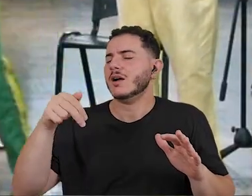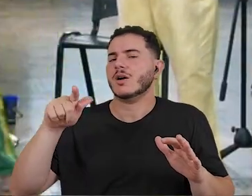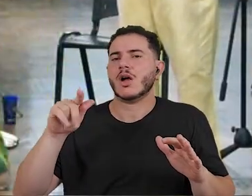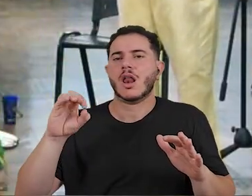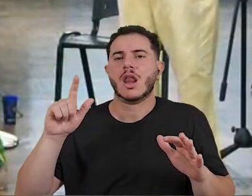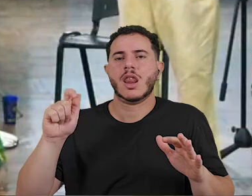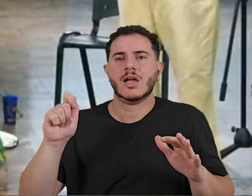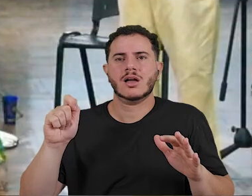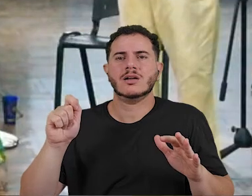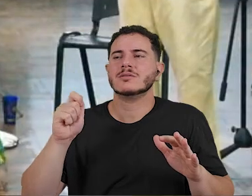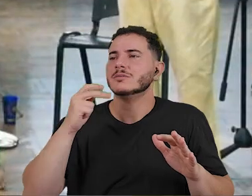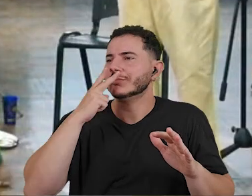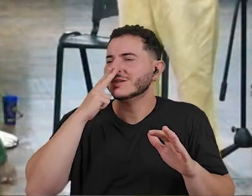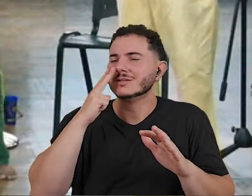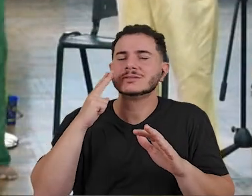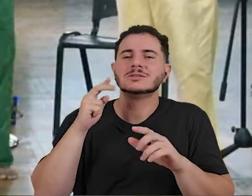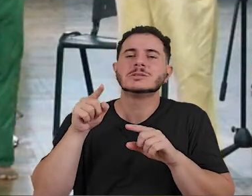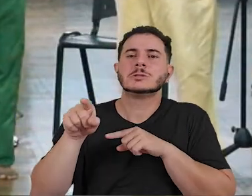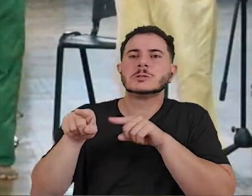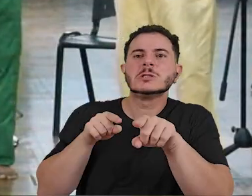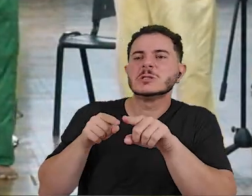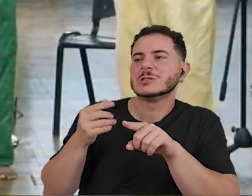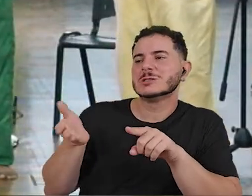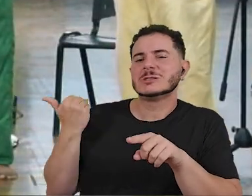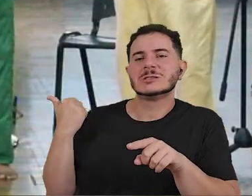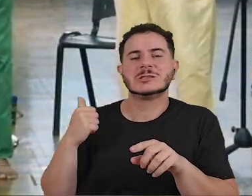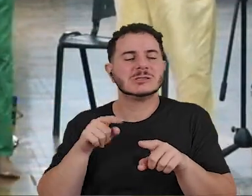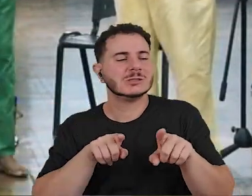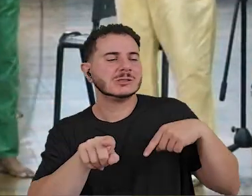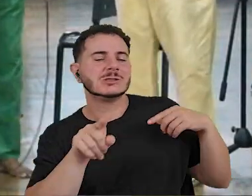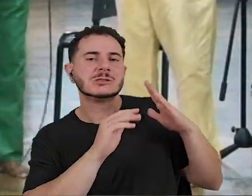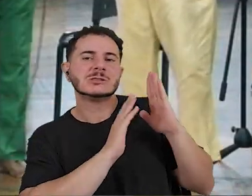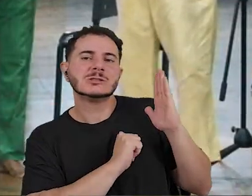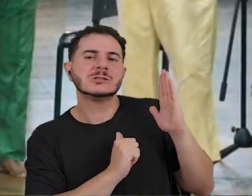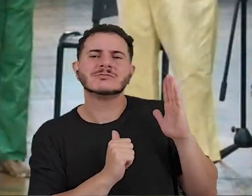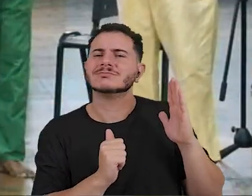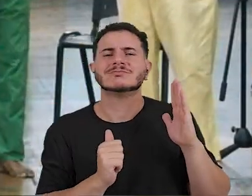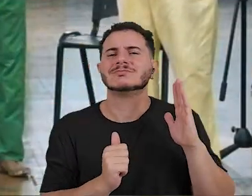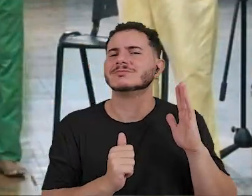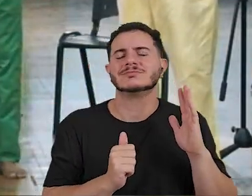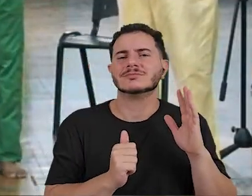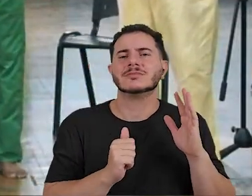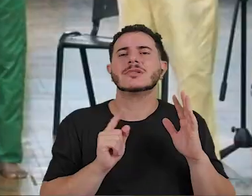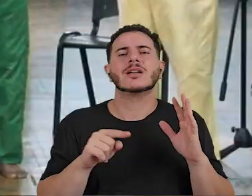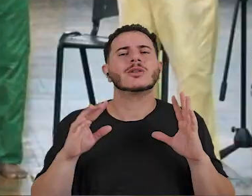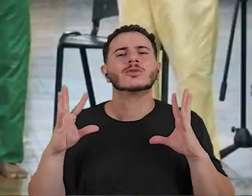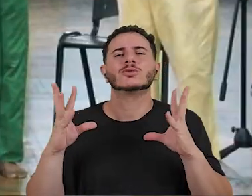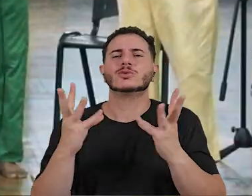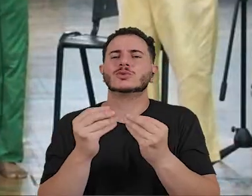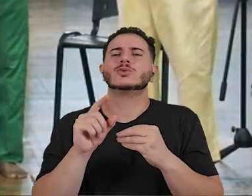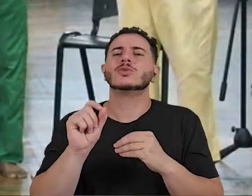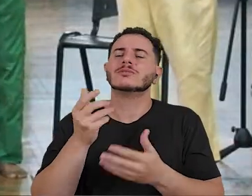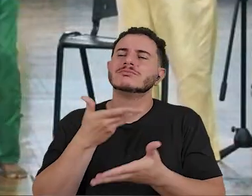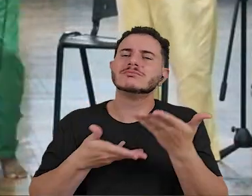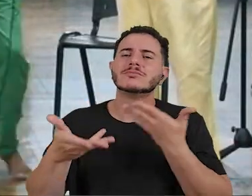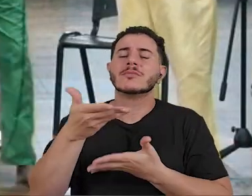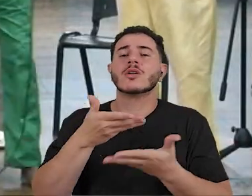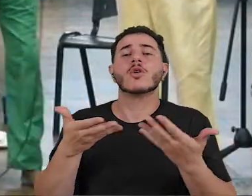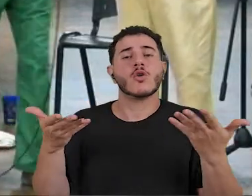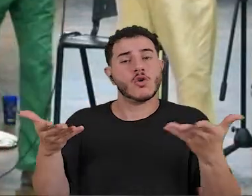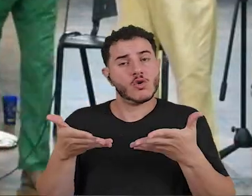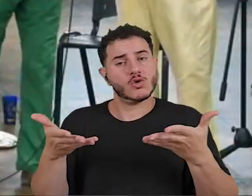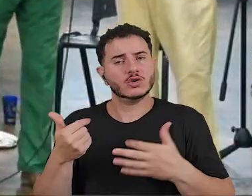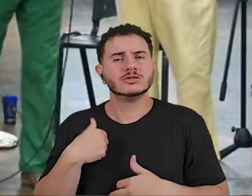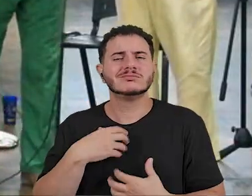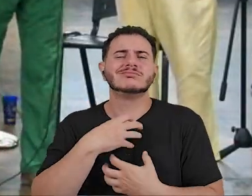vocês não perguntam. E hoje eu me sinto feliz, honrado de estar aqui. A gente, quando vem